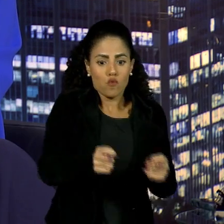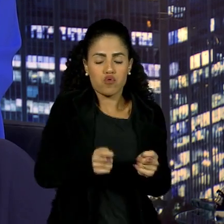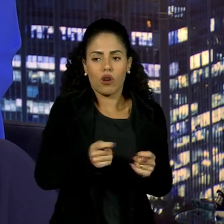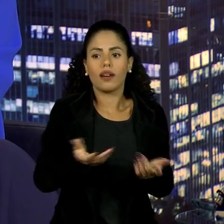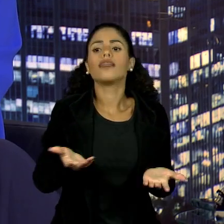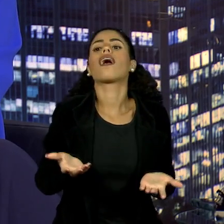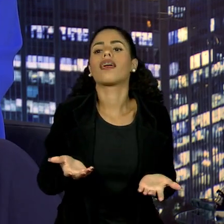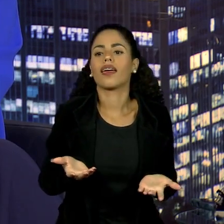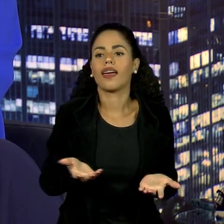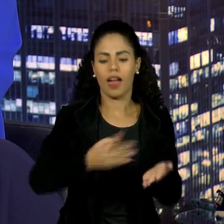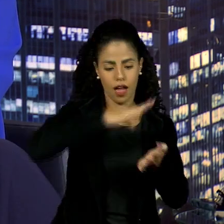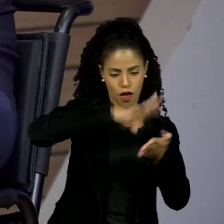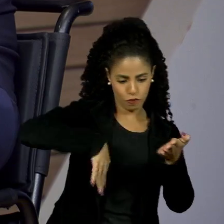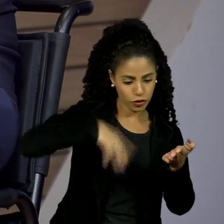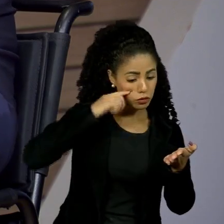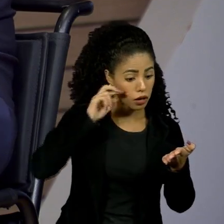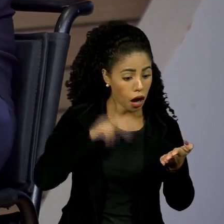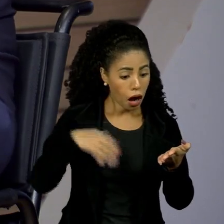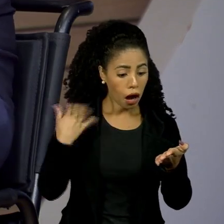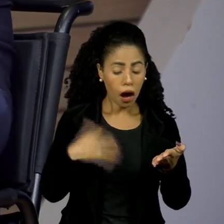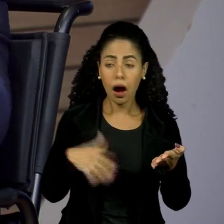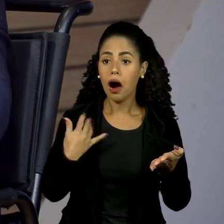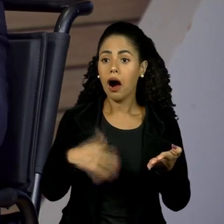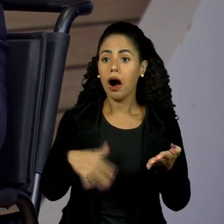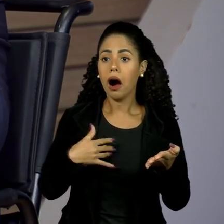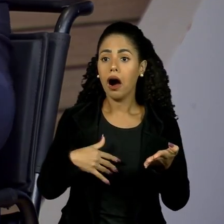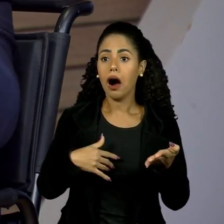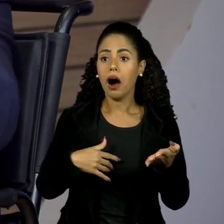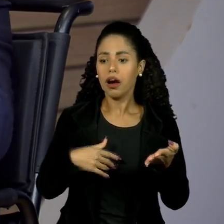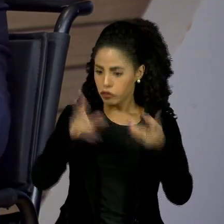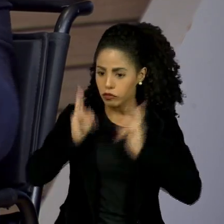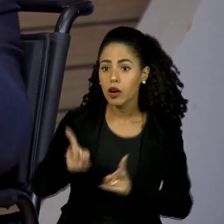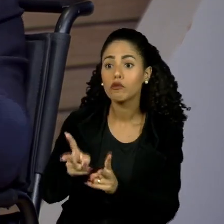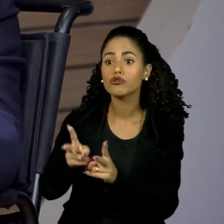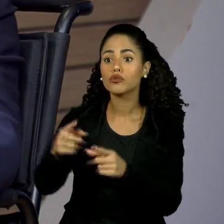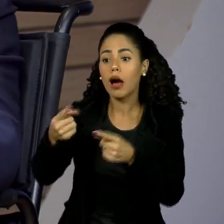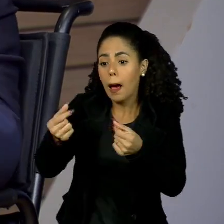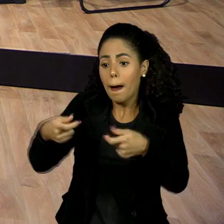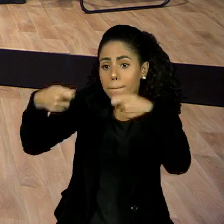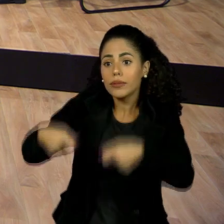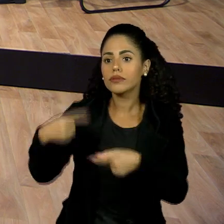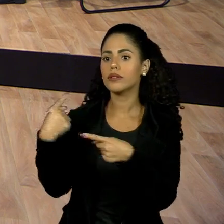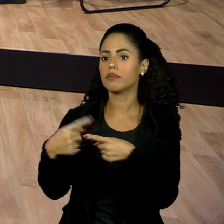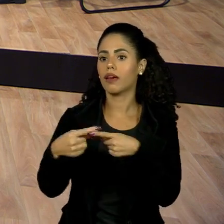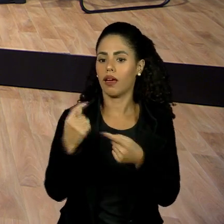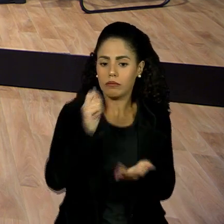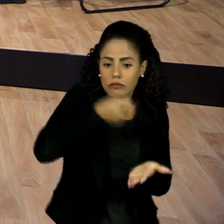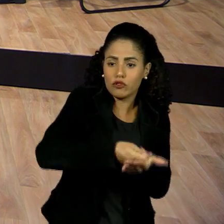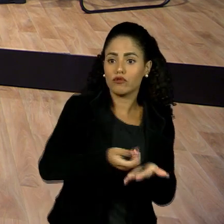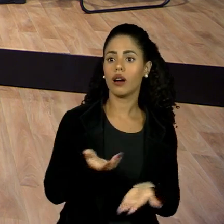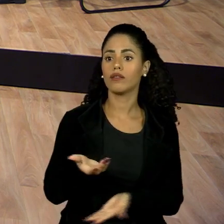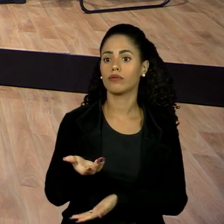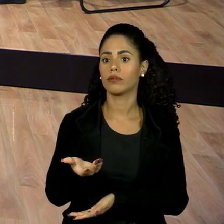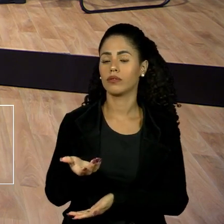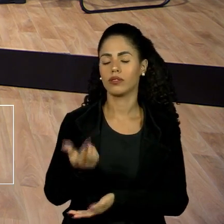pouco vem a fatura, e às vezes ele vai jogar mais para pagar a fatura que ele fez na noite anterior. Então, eu acho que o governo tem que se